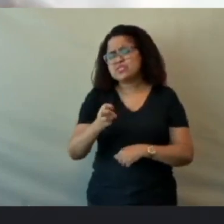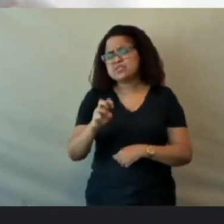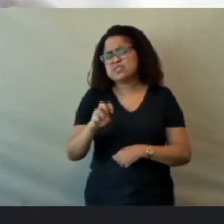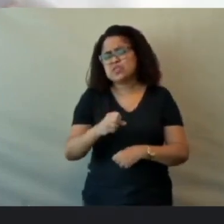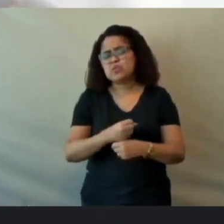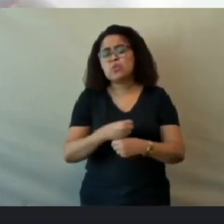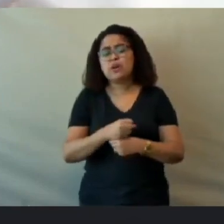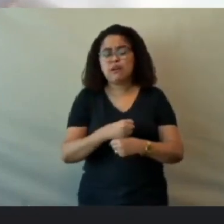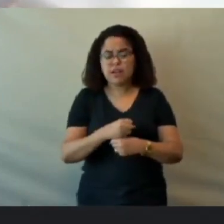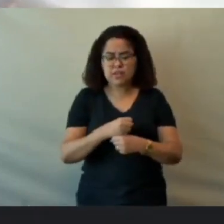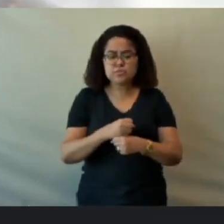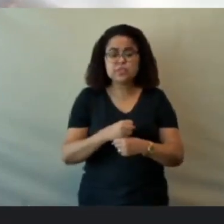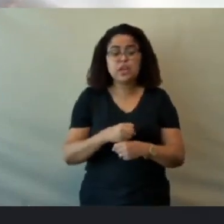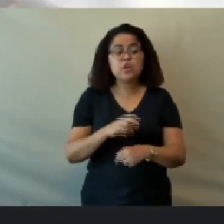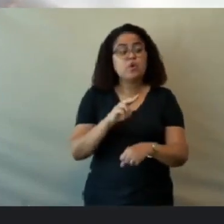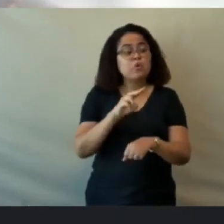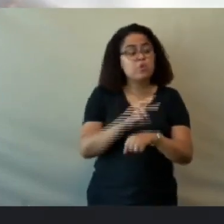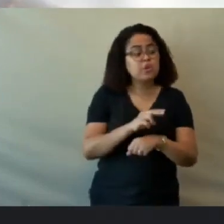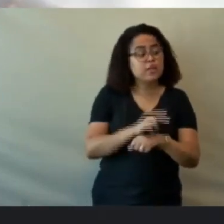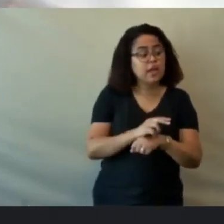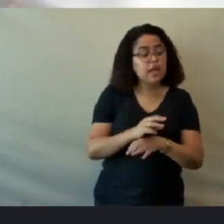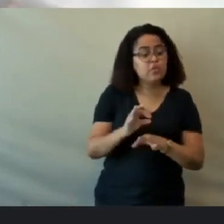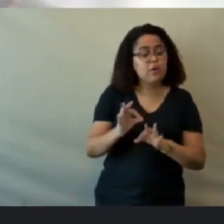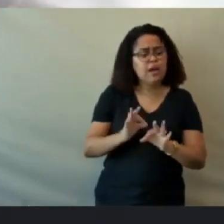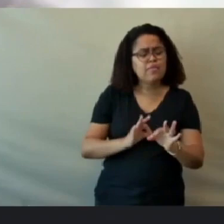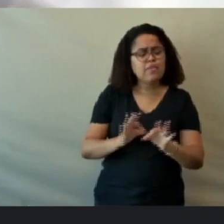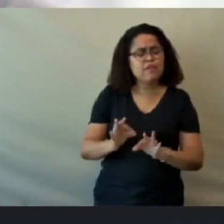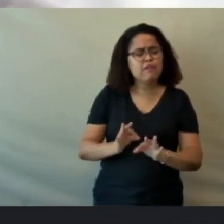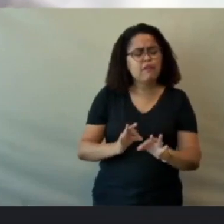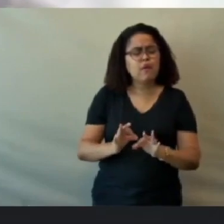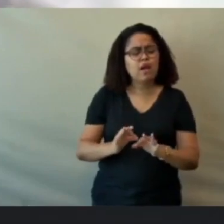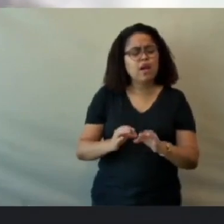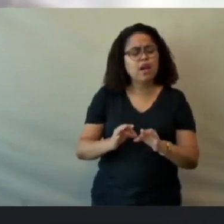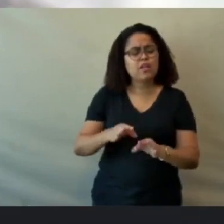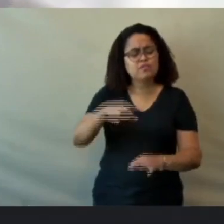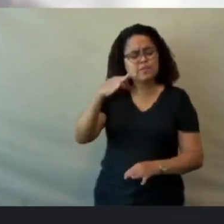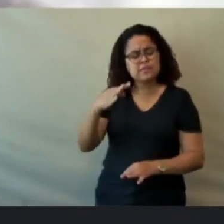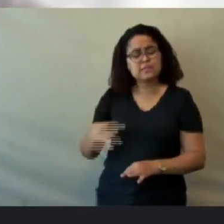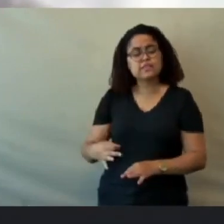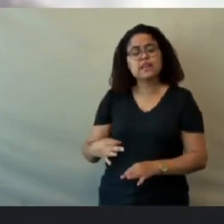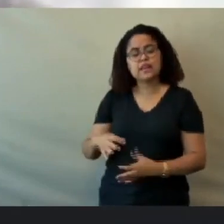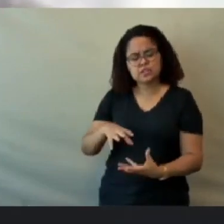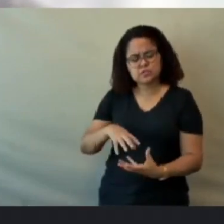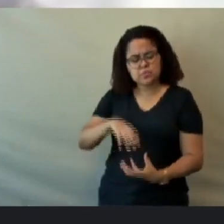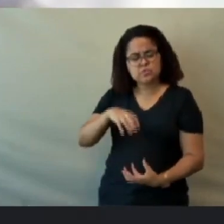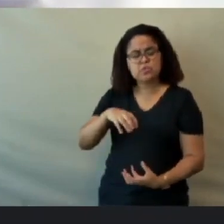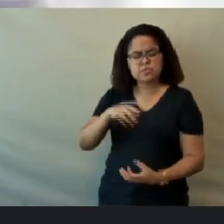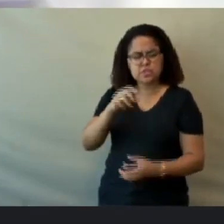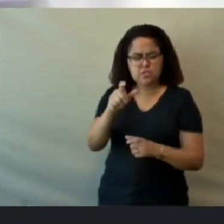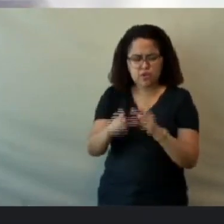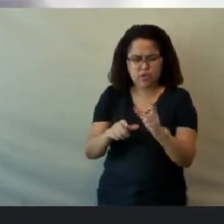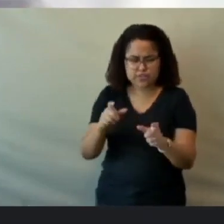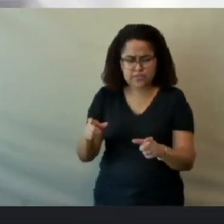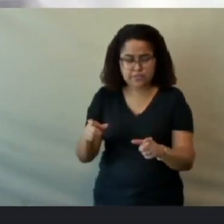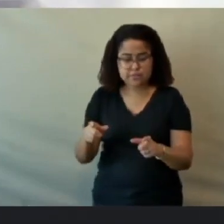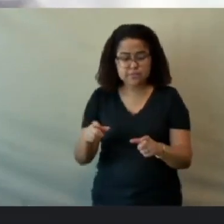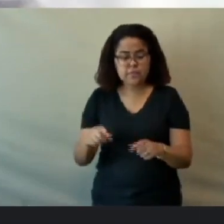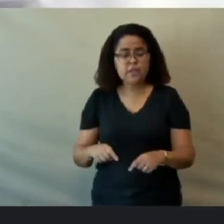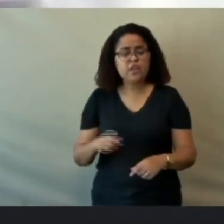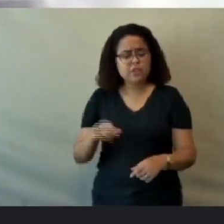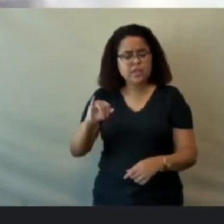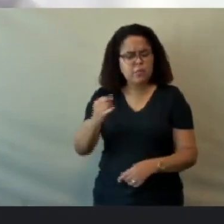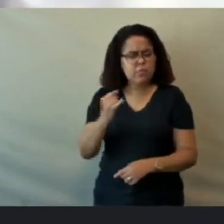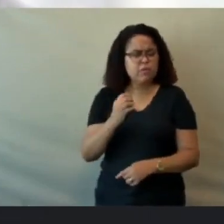população idosa e as demandas de cuidado serão cada vez mais frequentes mas eu queria aproveitar vereador para